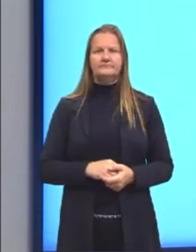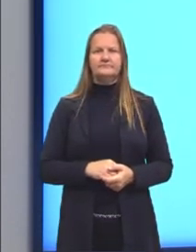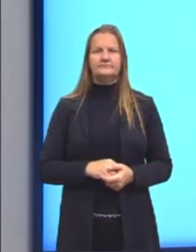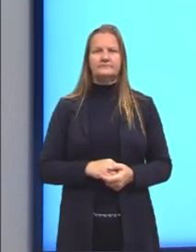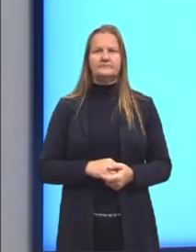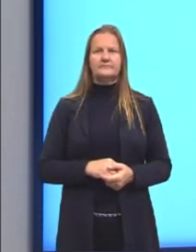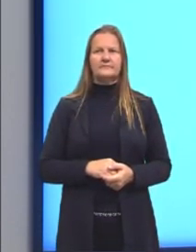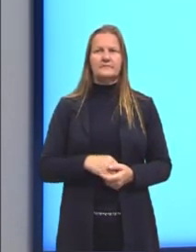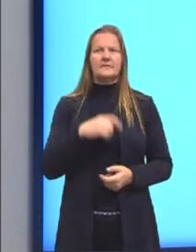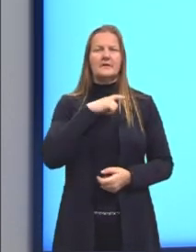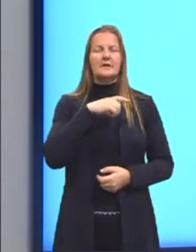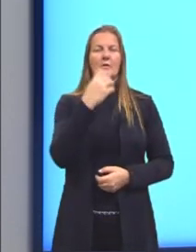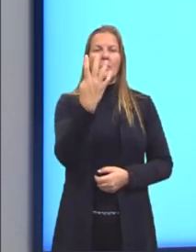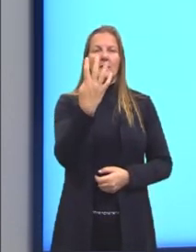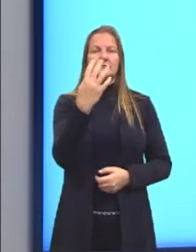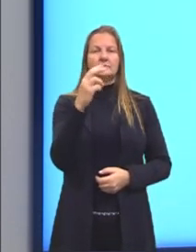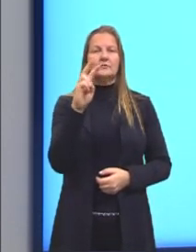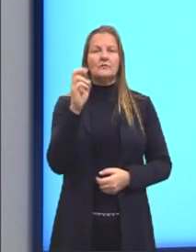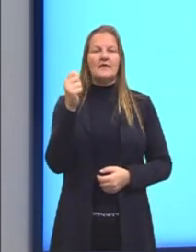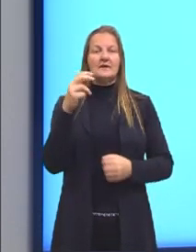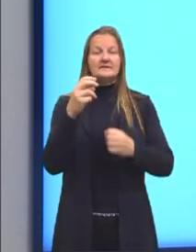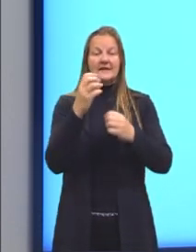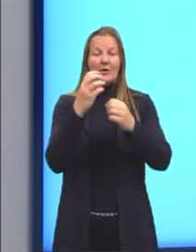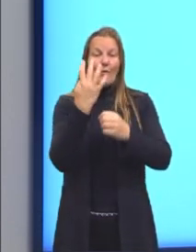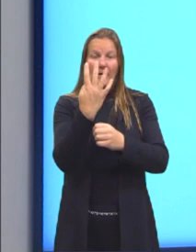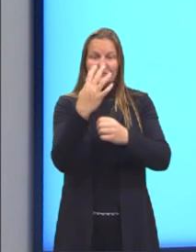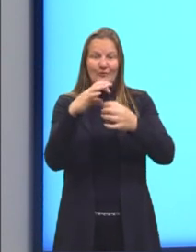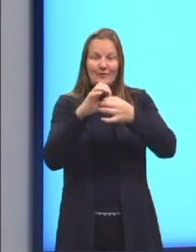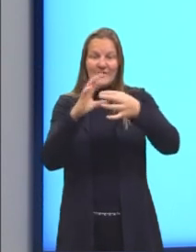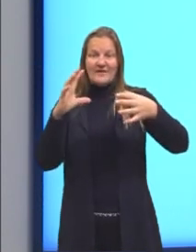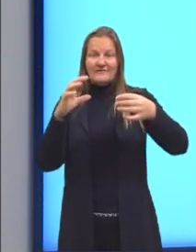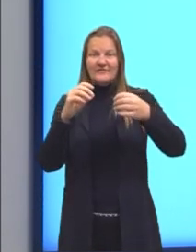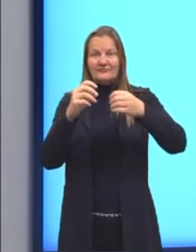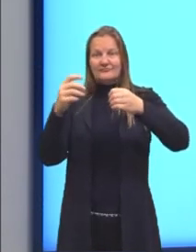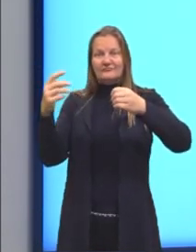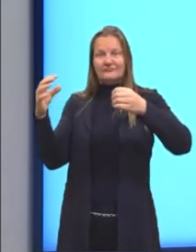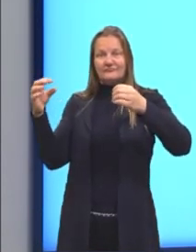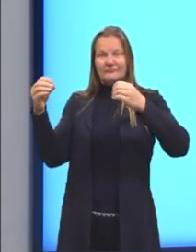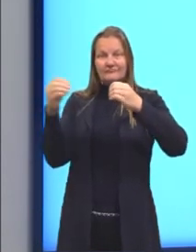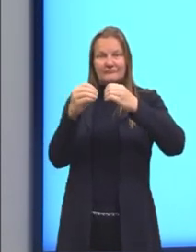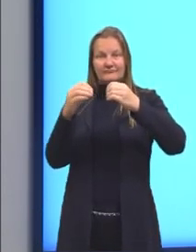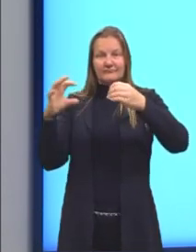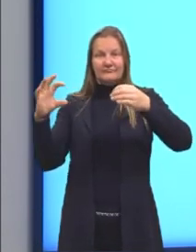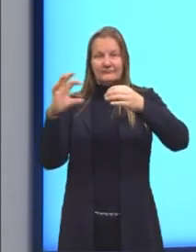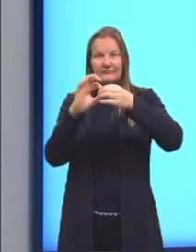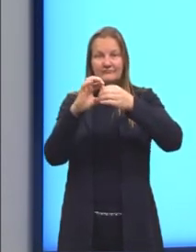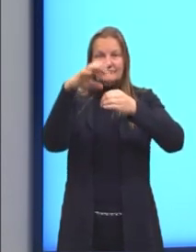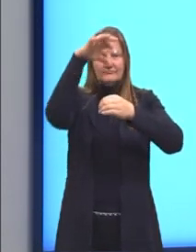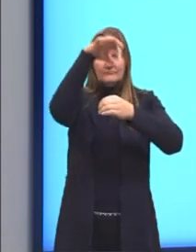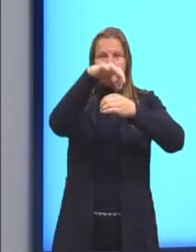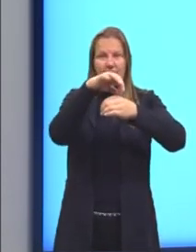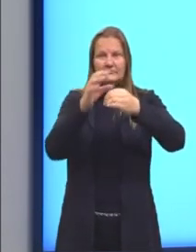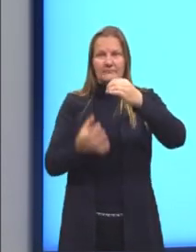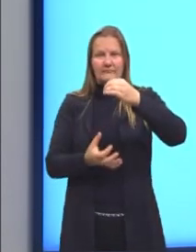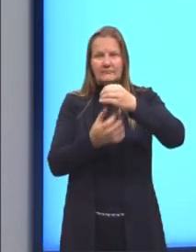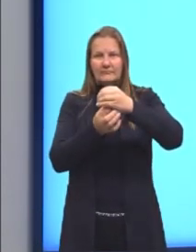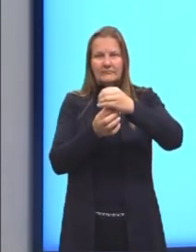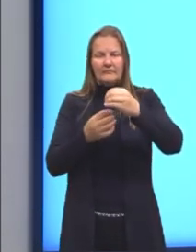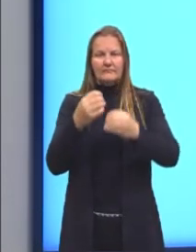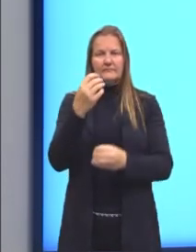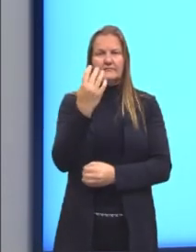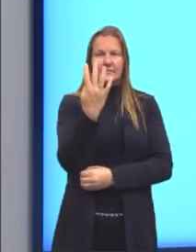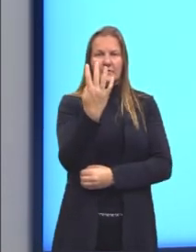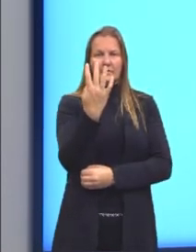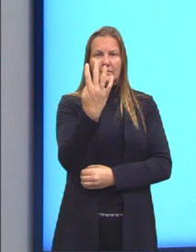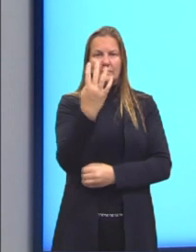então ele tem quatro valências livres para se ligar para formar ligações covalentes ele precisa de mais